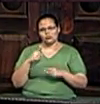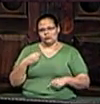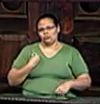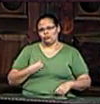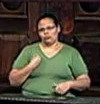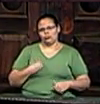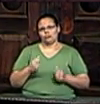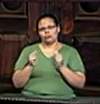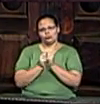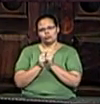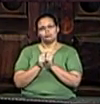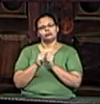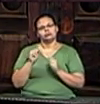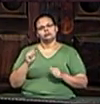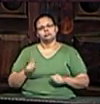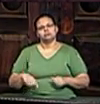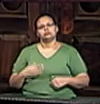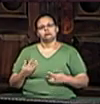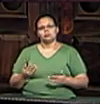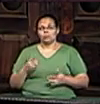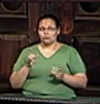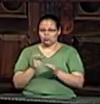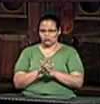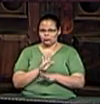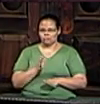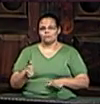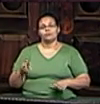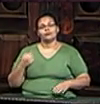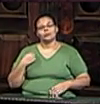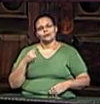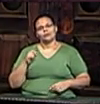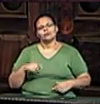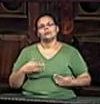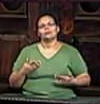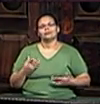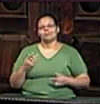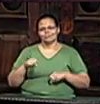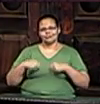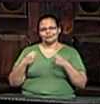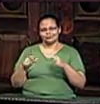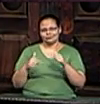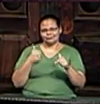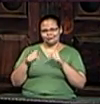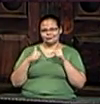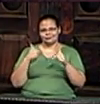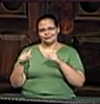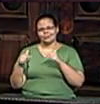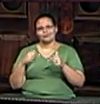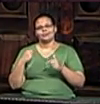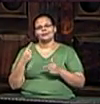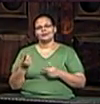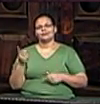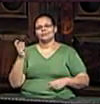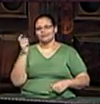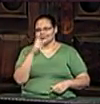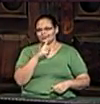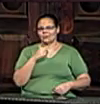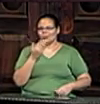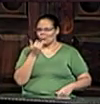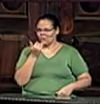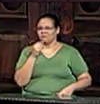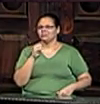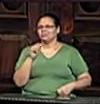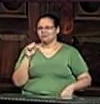eles. Tirando leite, já vou acabar, senhor presidente. Tirando leite de pedra, trabalhando em condições subhumanas, comendo comida